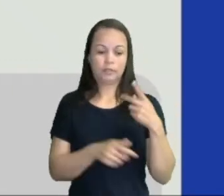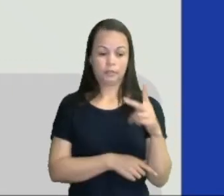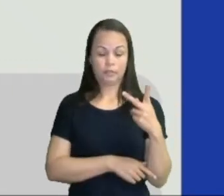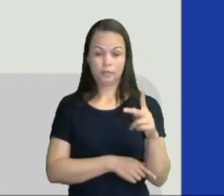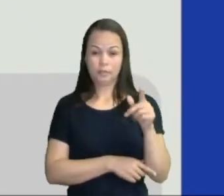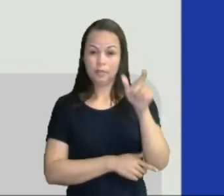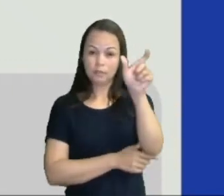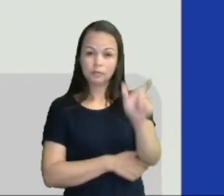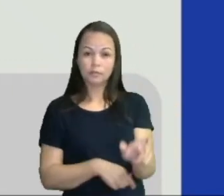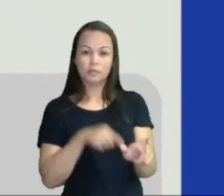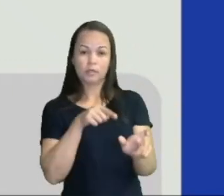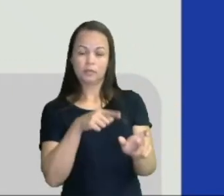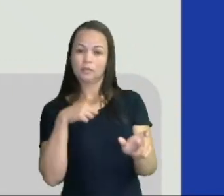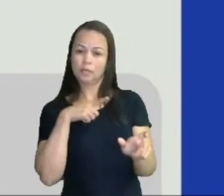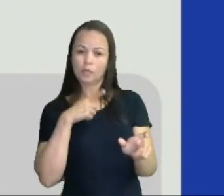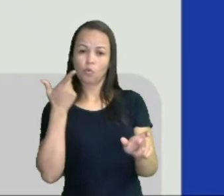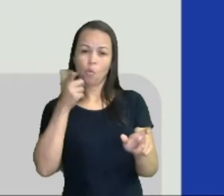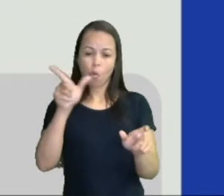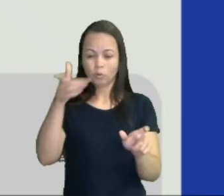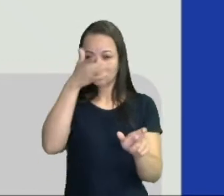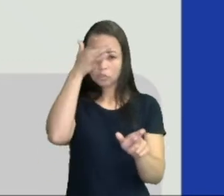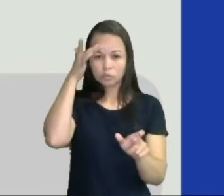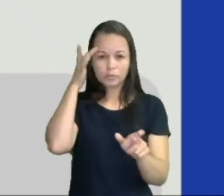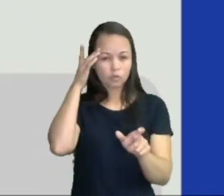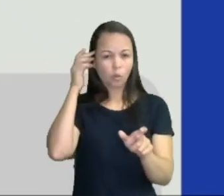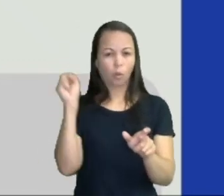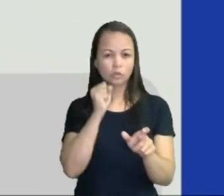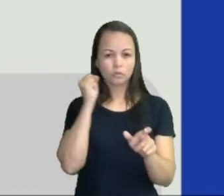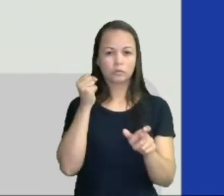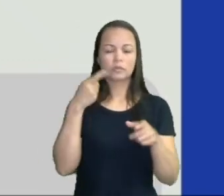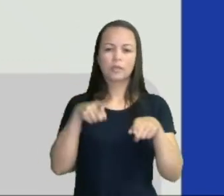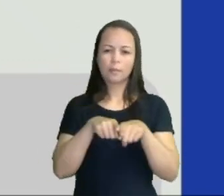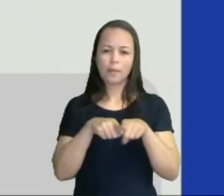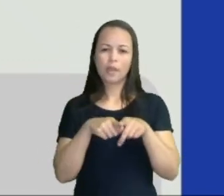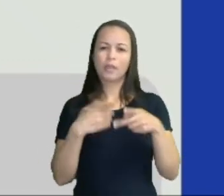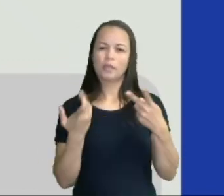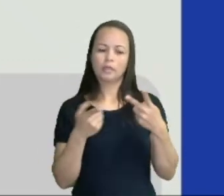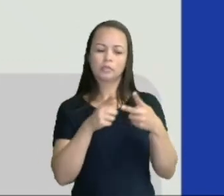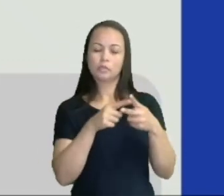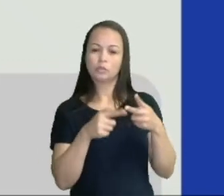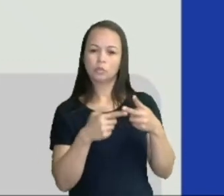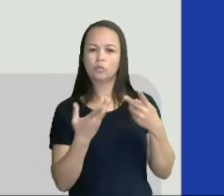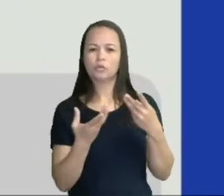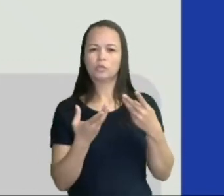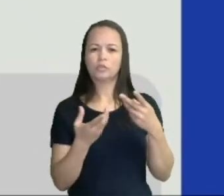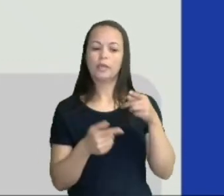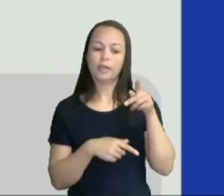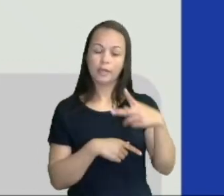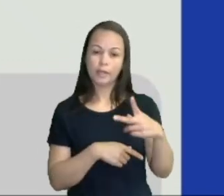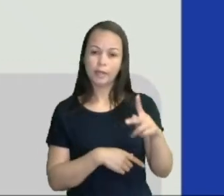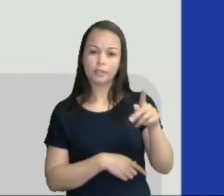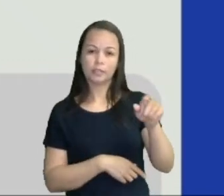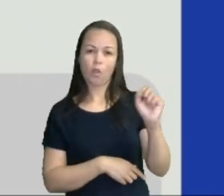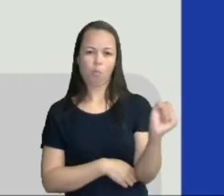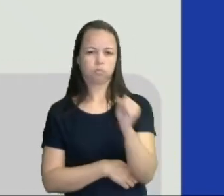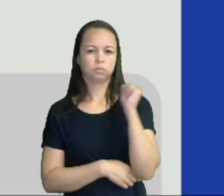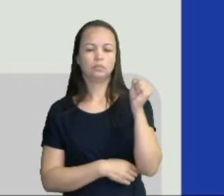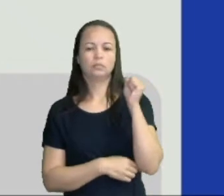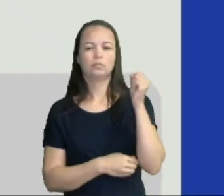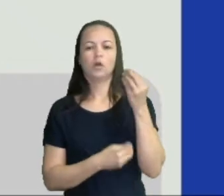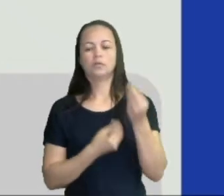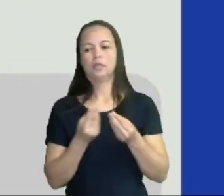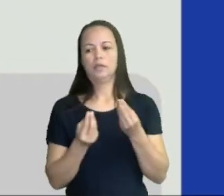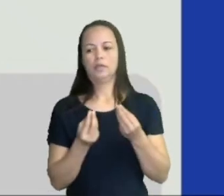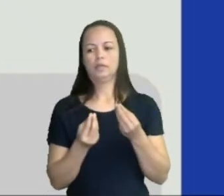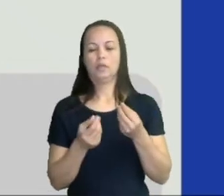mesmo tendo outros cônsules e os outros sendo maioria, porque eram 2, ele detinha o poder. Então, o período do consulado